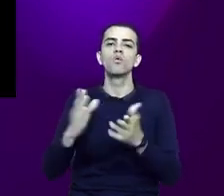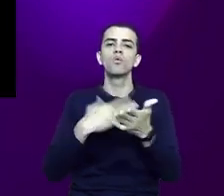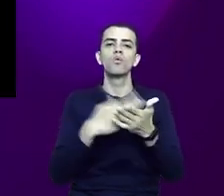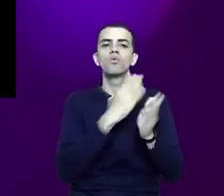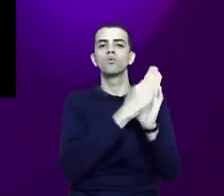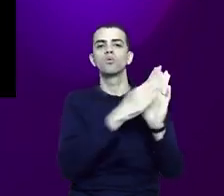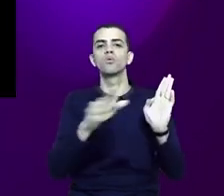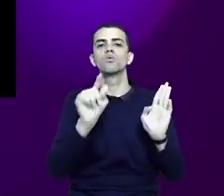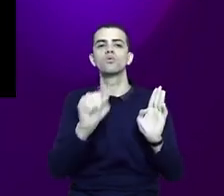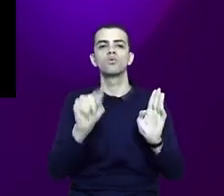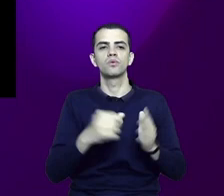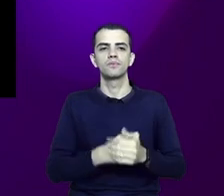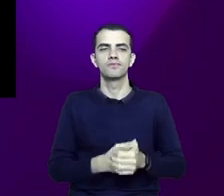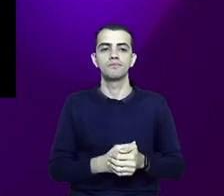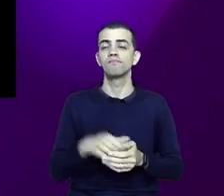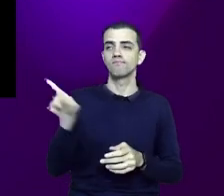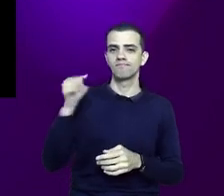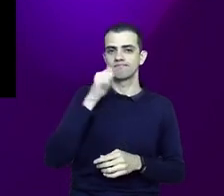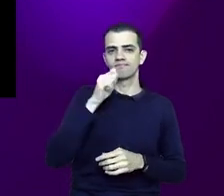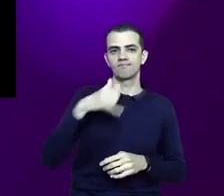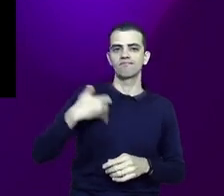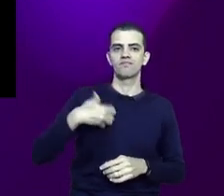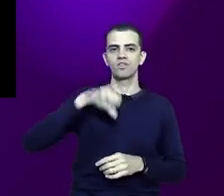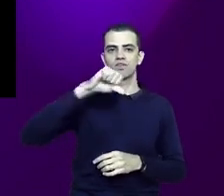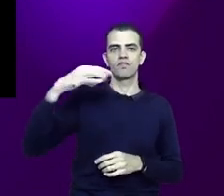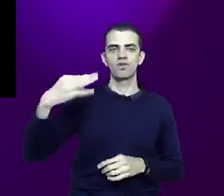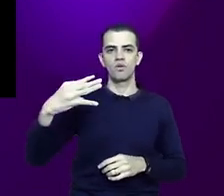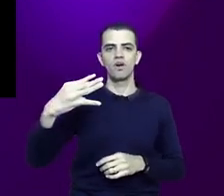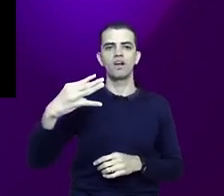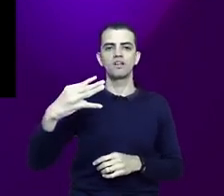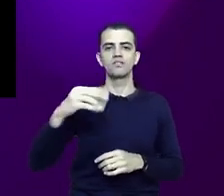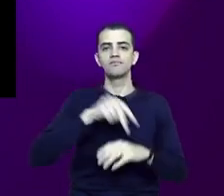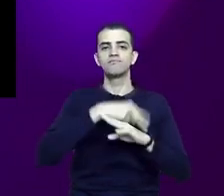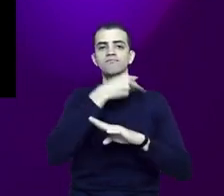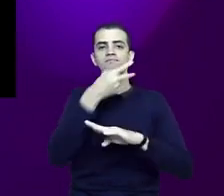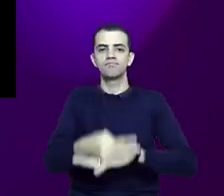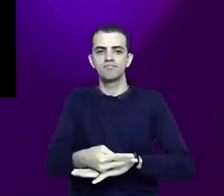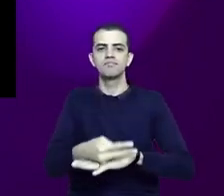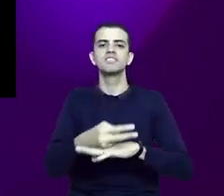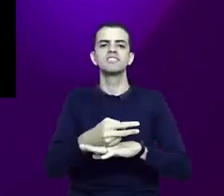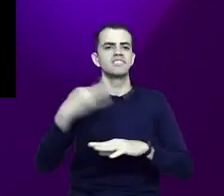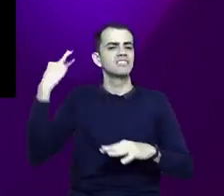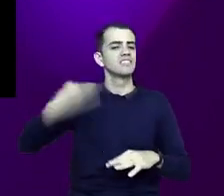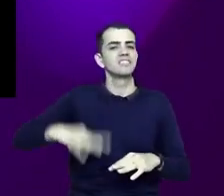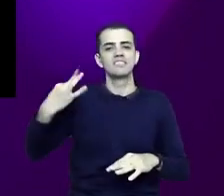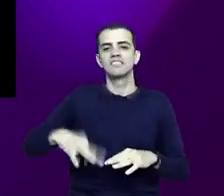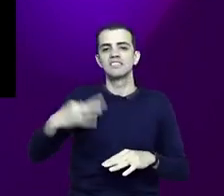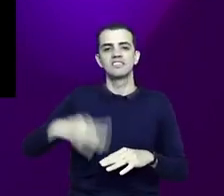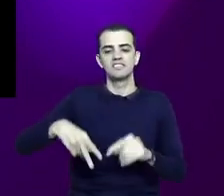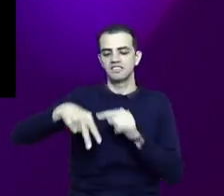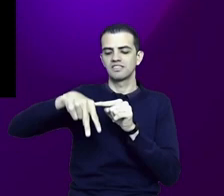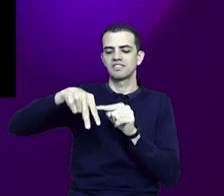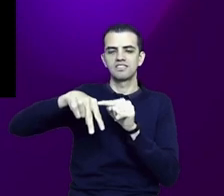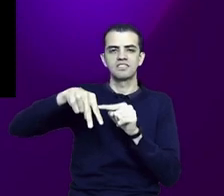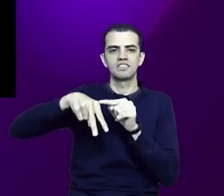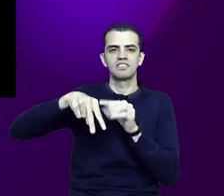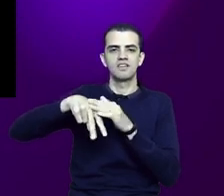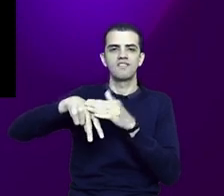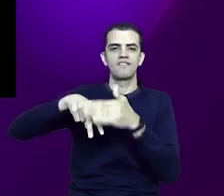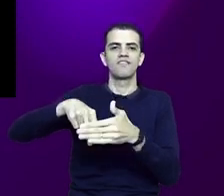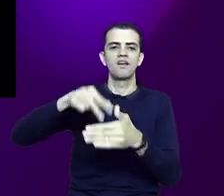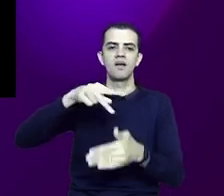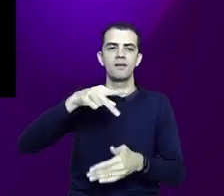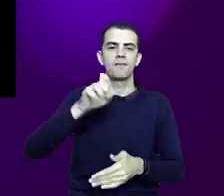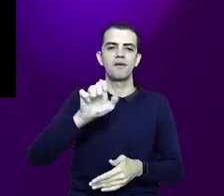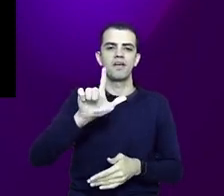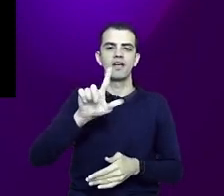momento. Essa é uma paciente de 94 anos, feminina, teve uma queda ao solo e tem uma dor forte na região posterior da pelve. Fazendo